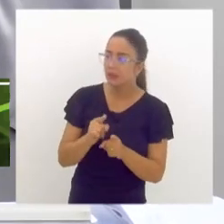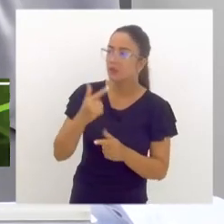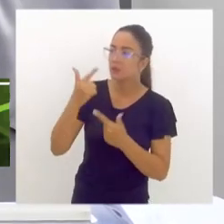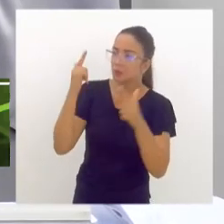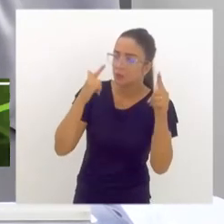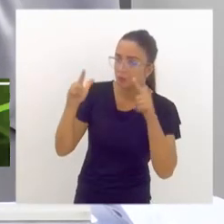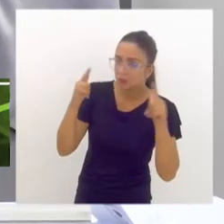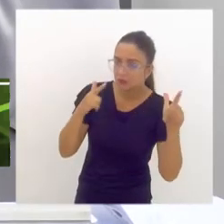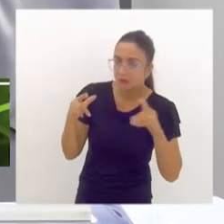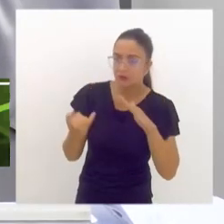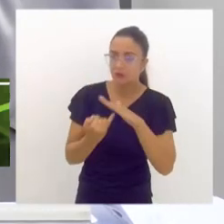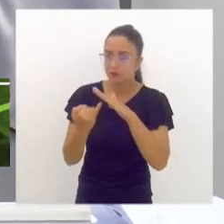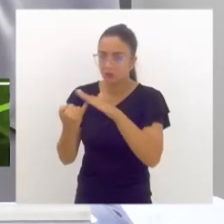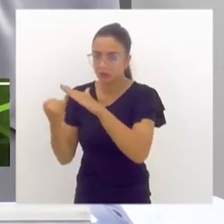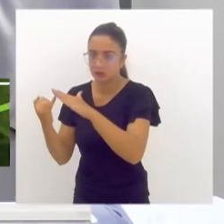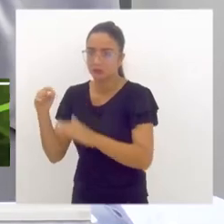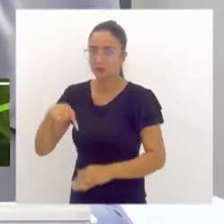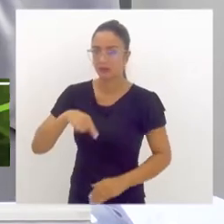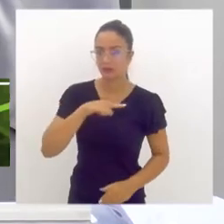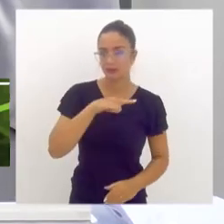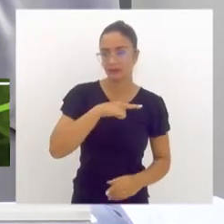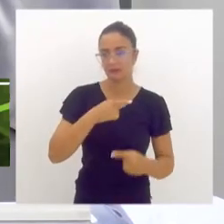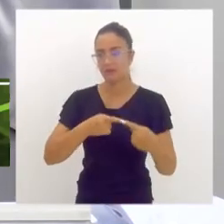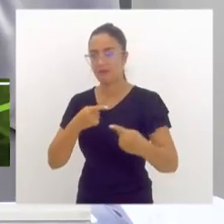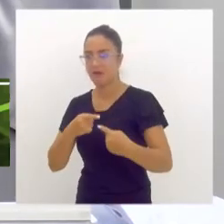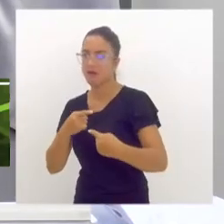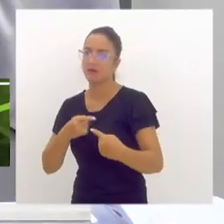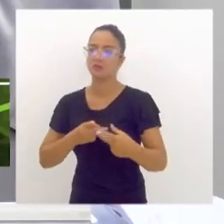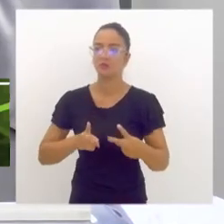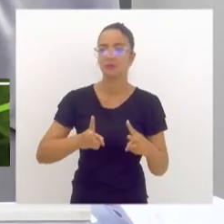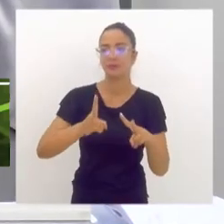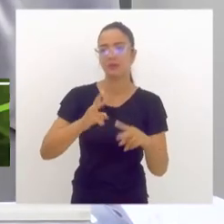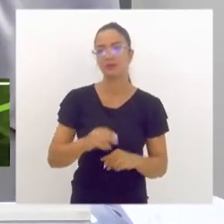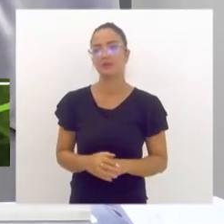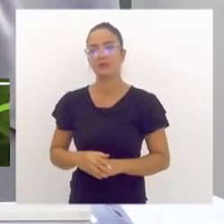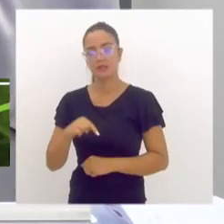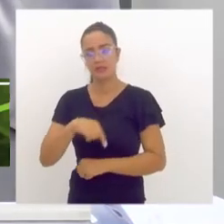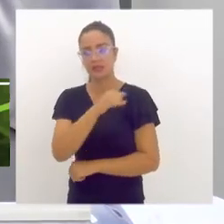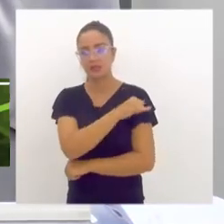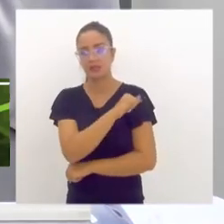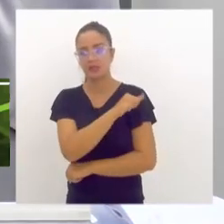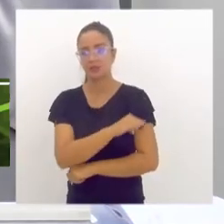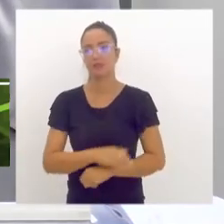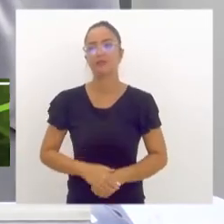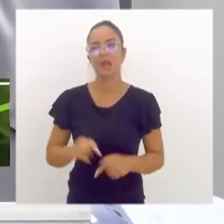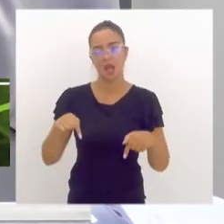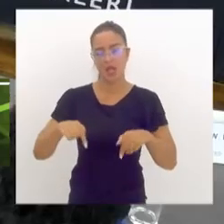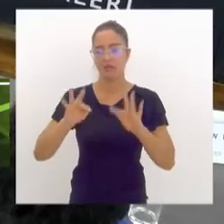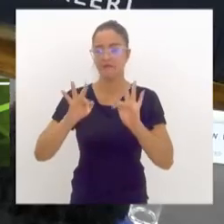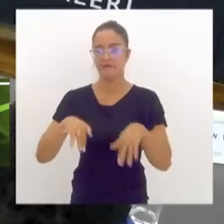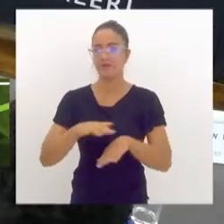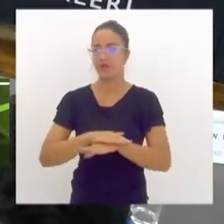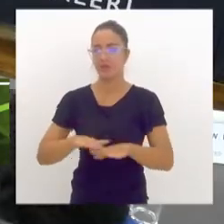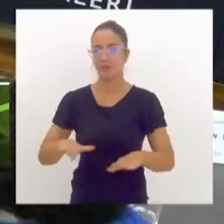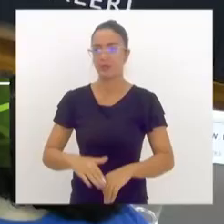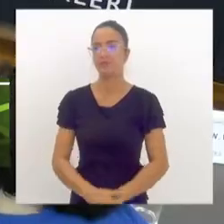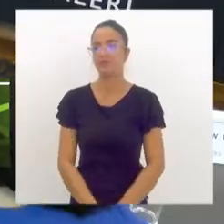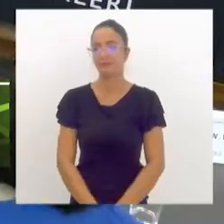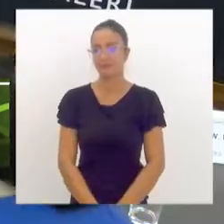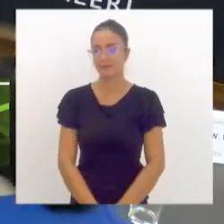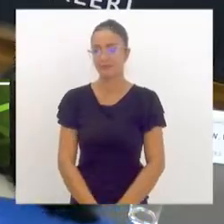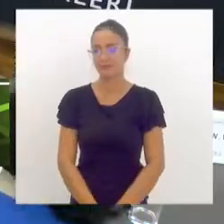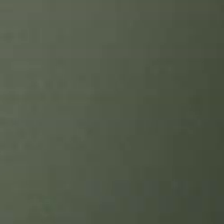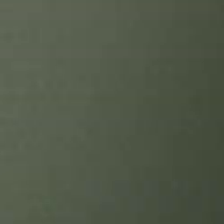permanente aqui no Estado do Rio de Janeiro. Então, agradeço a presença de todas e todos. Está encerrada a nossa audiência pública.